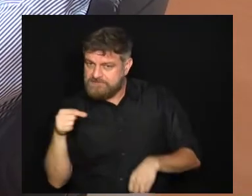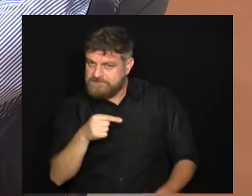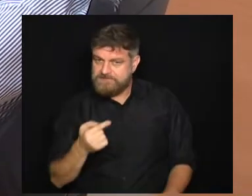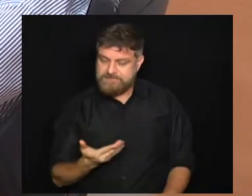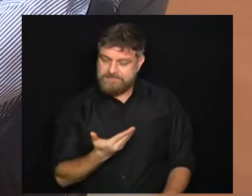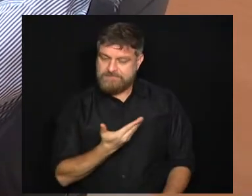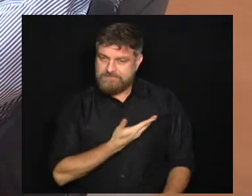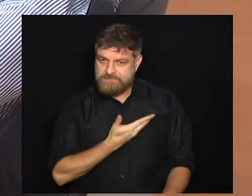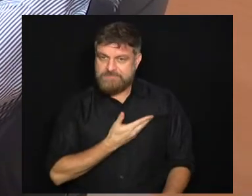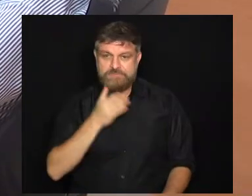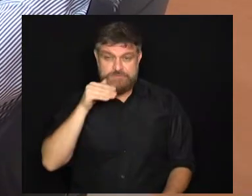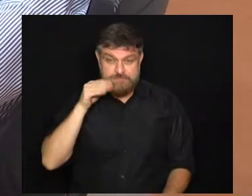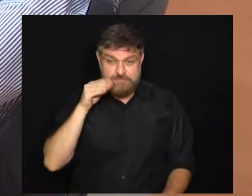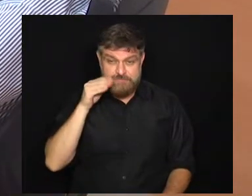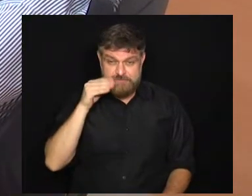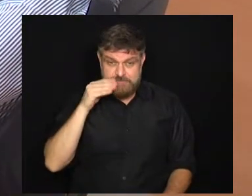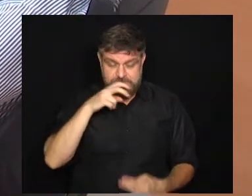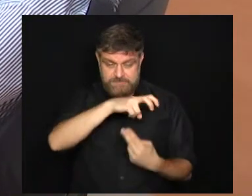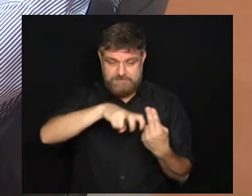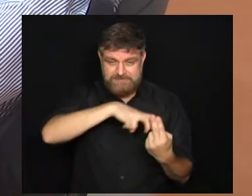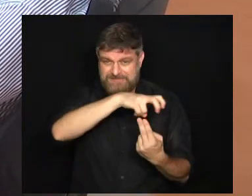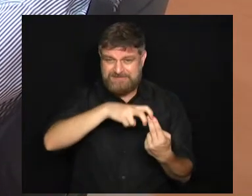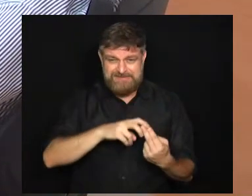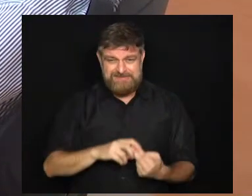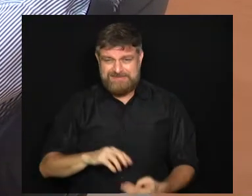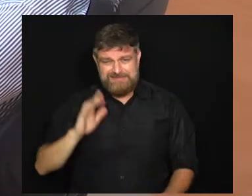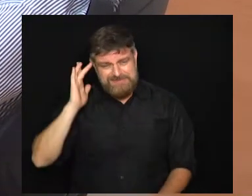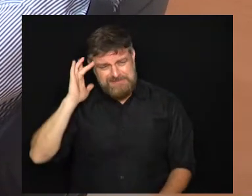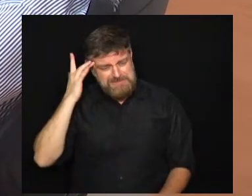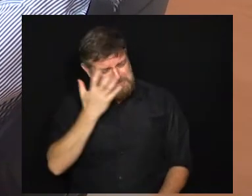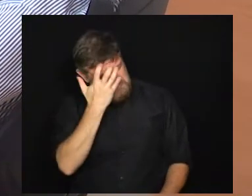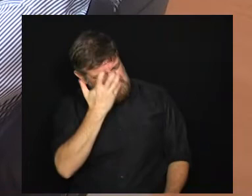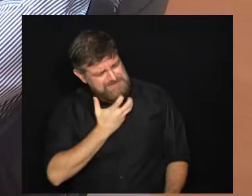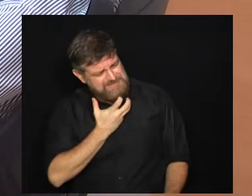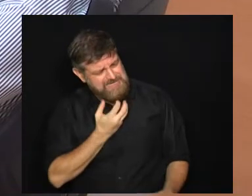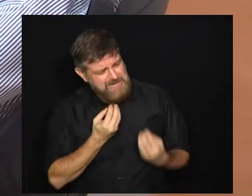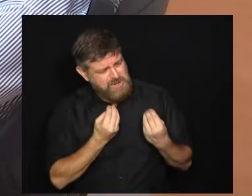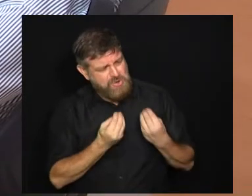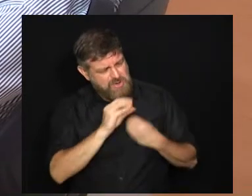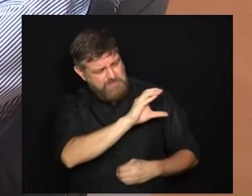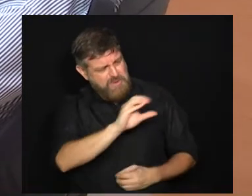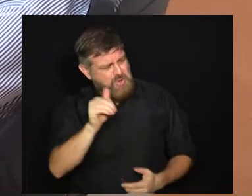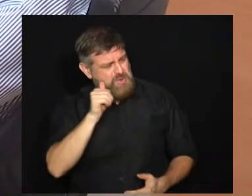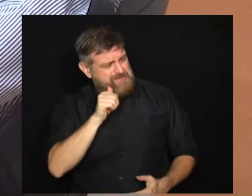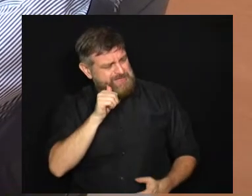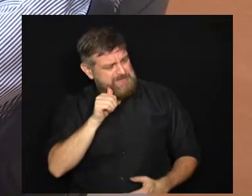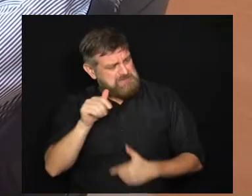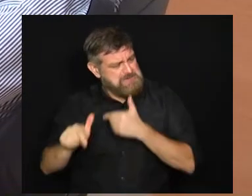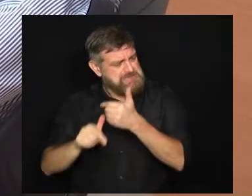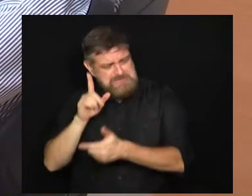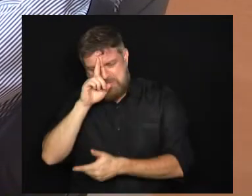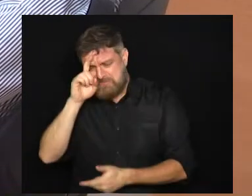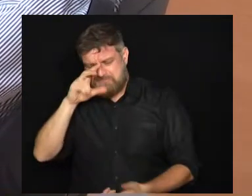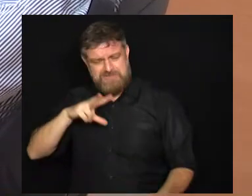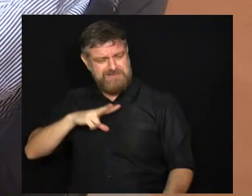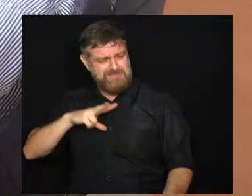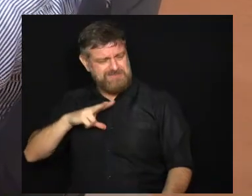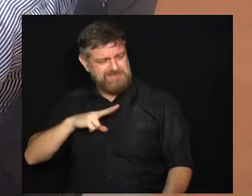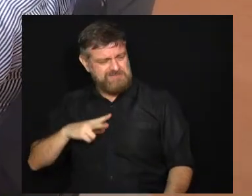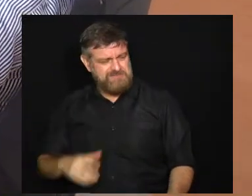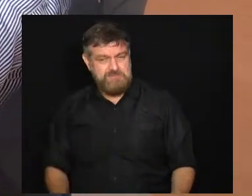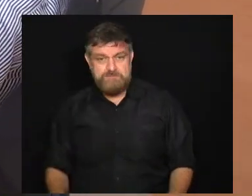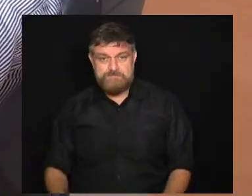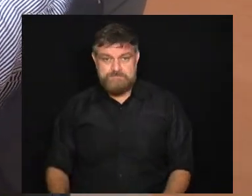SAMU, etc., ver essa situação, porque eu achei muito grave e espero que esse caso seja apurado com o rigor que ele